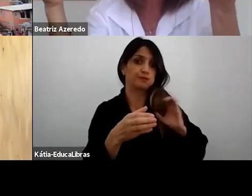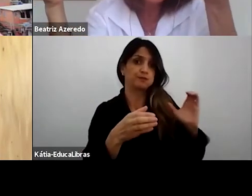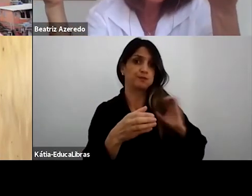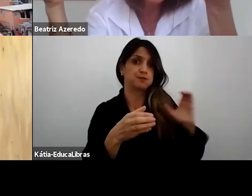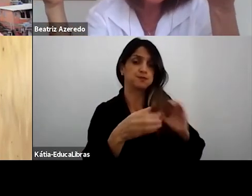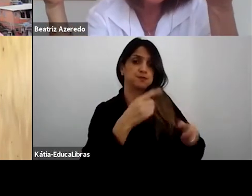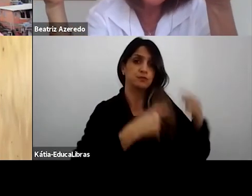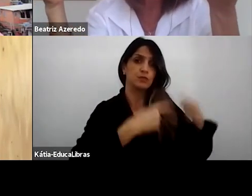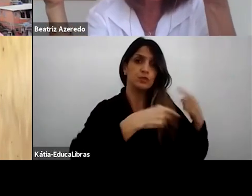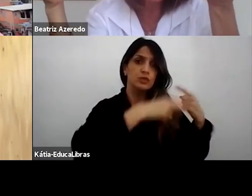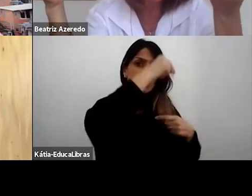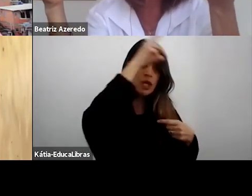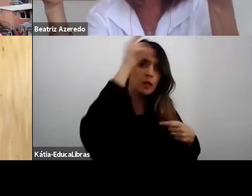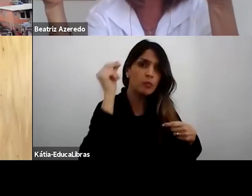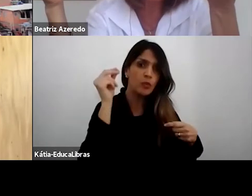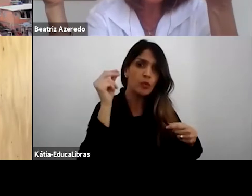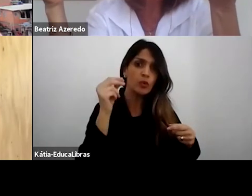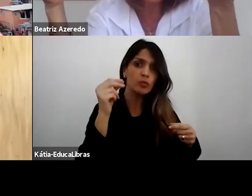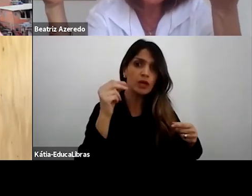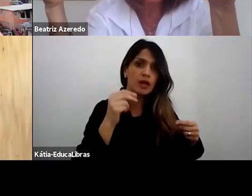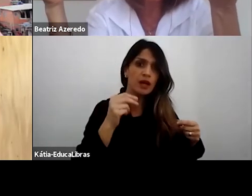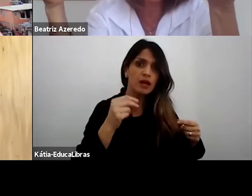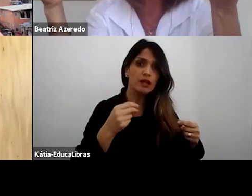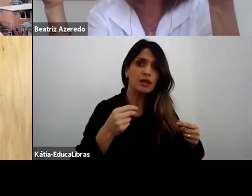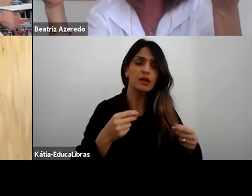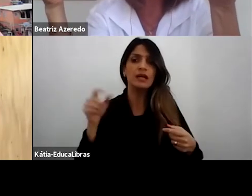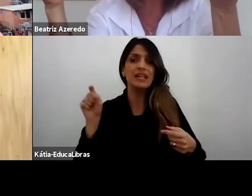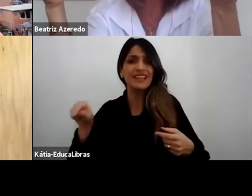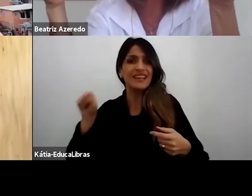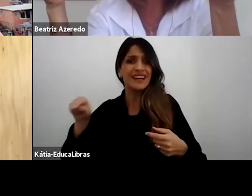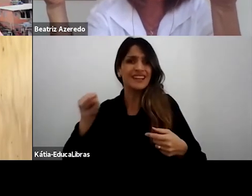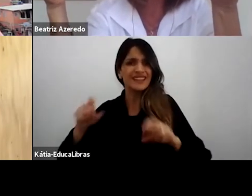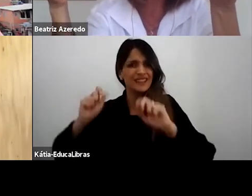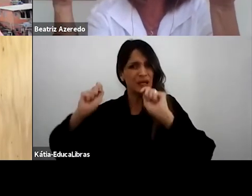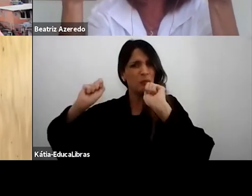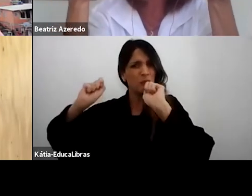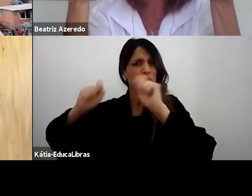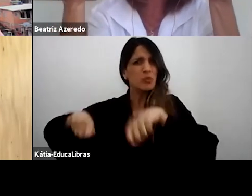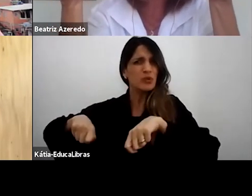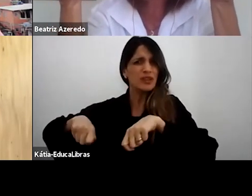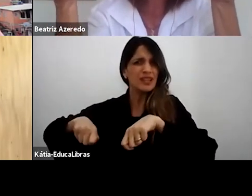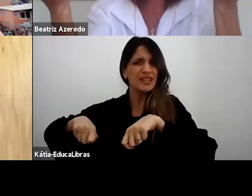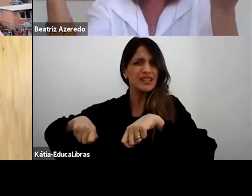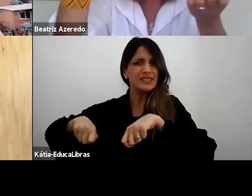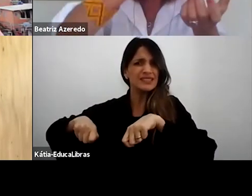a potência, né, e o dinamismo do lado de cá, que é a sociedade civil organizada, ela fica